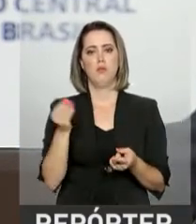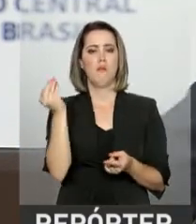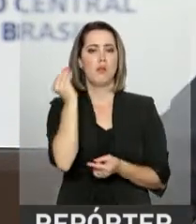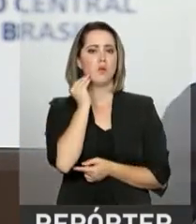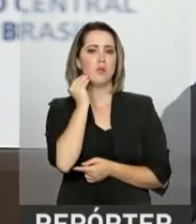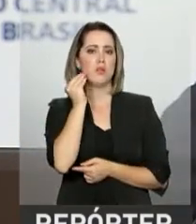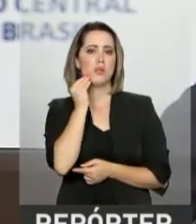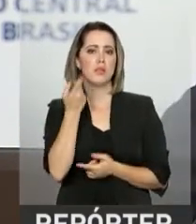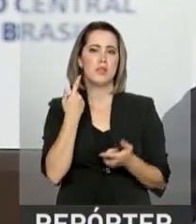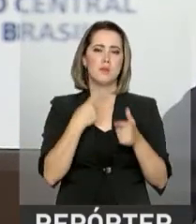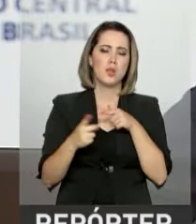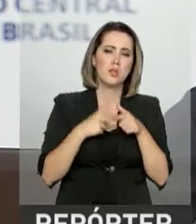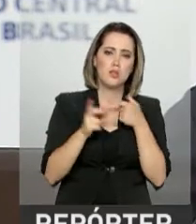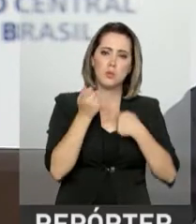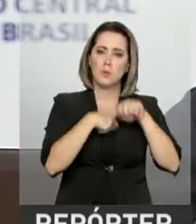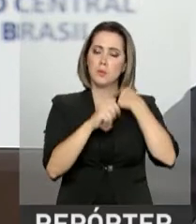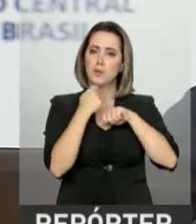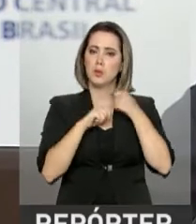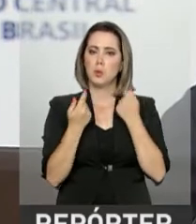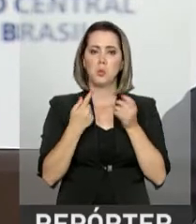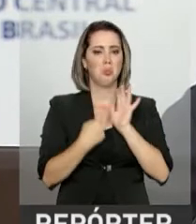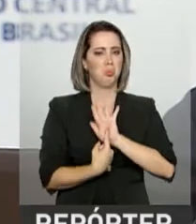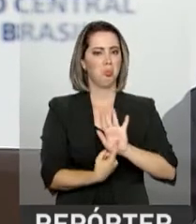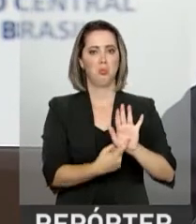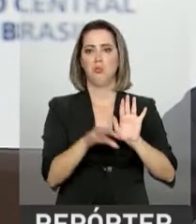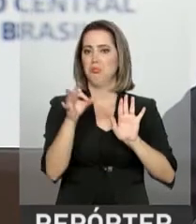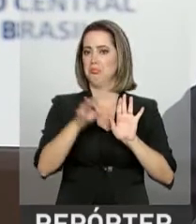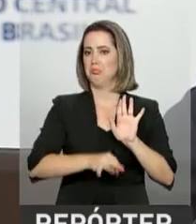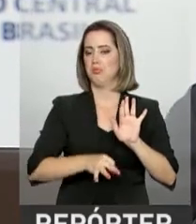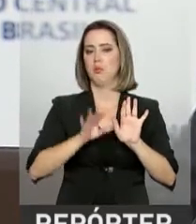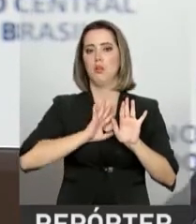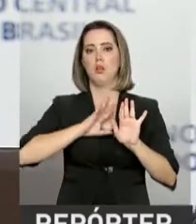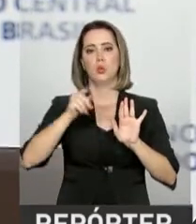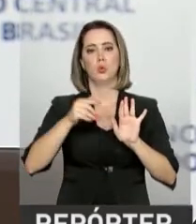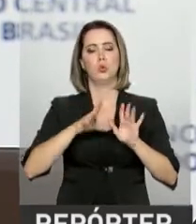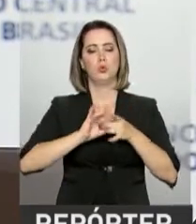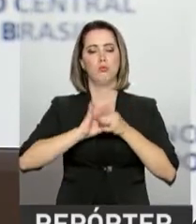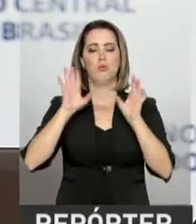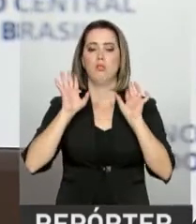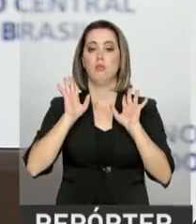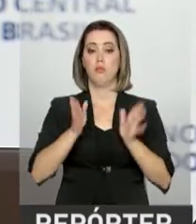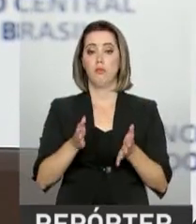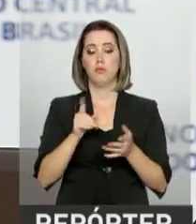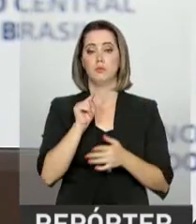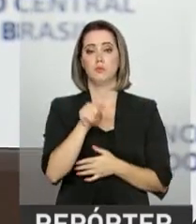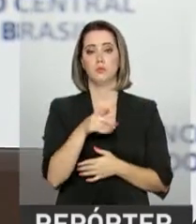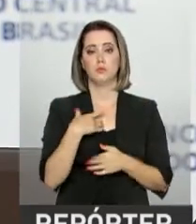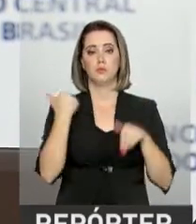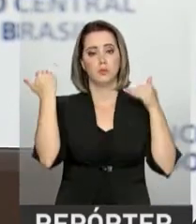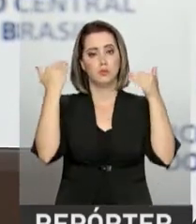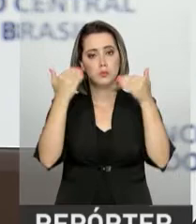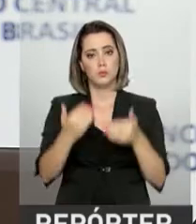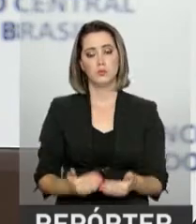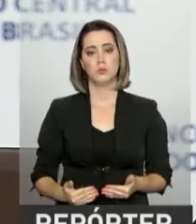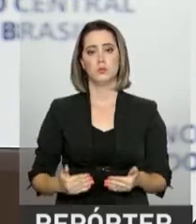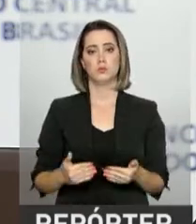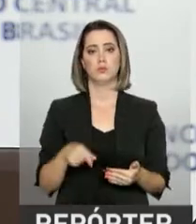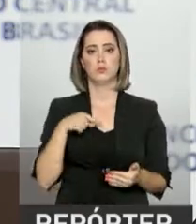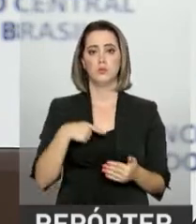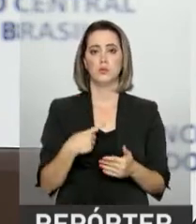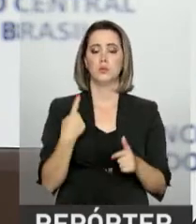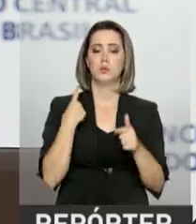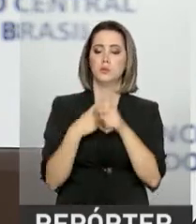mostram dificuldades do sistema para enfrentar situações